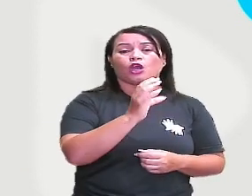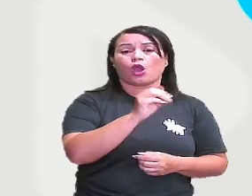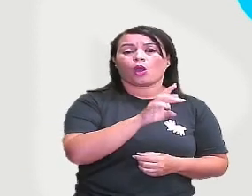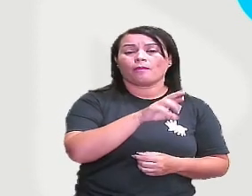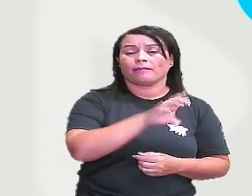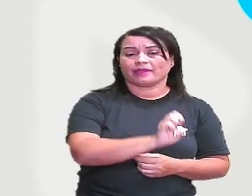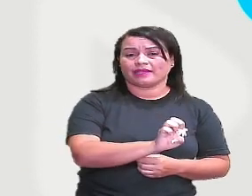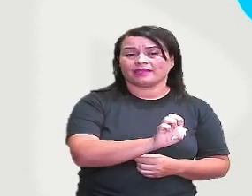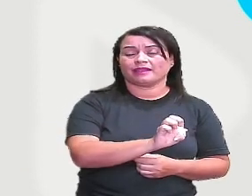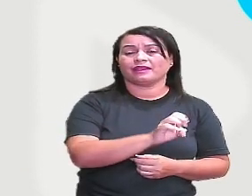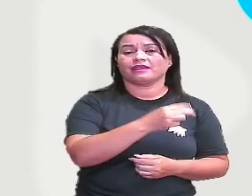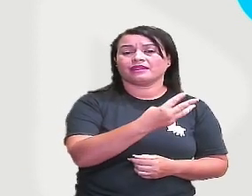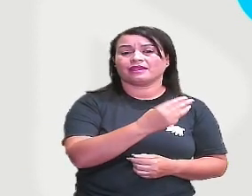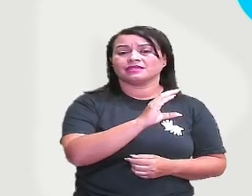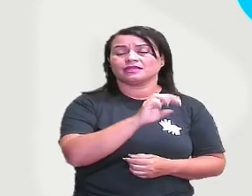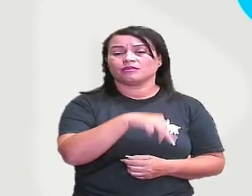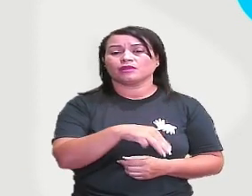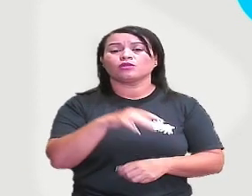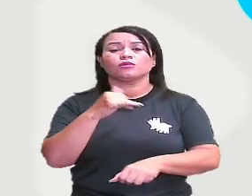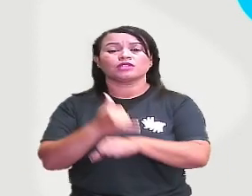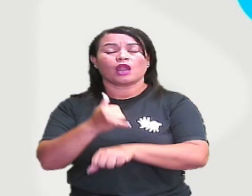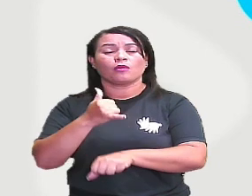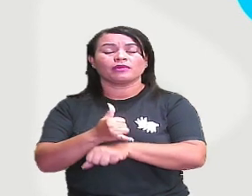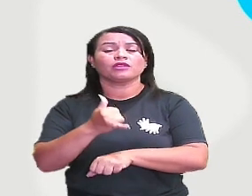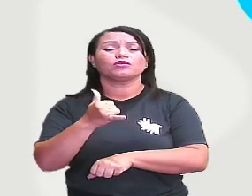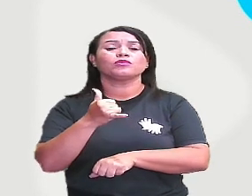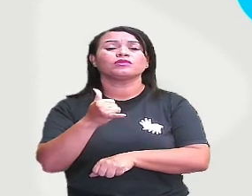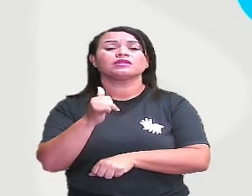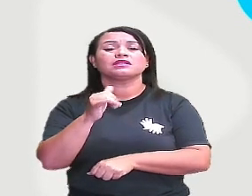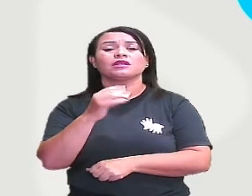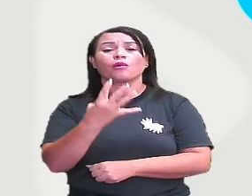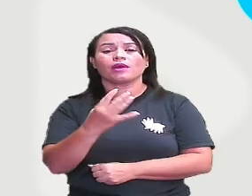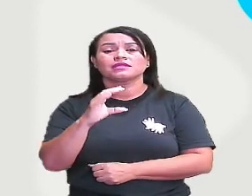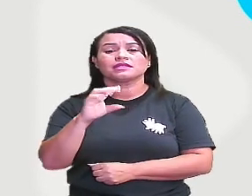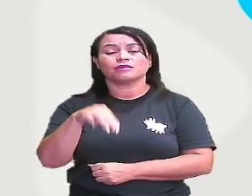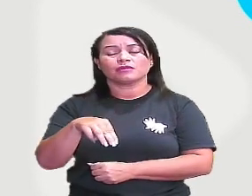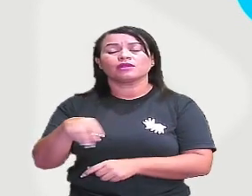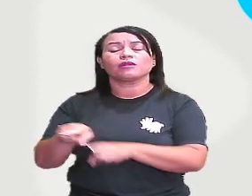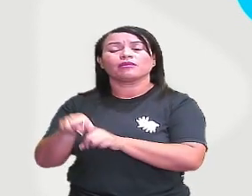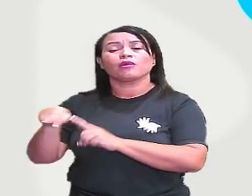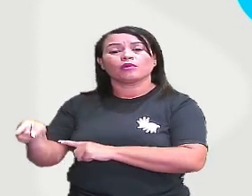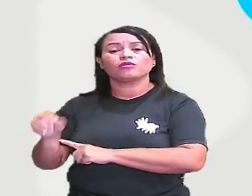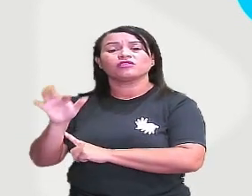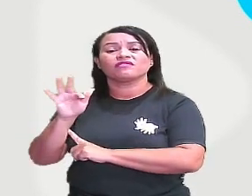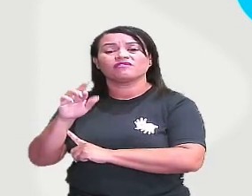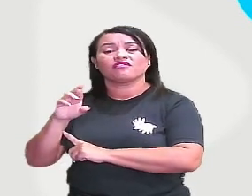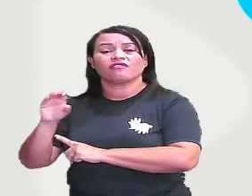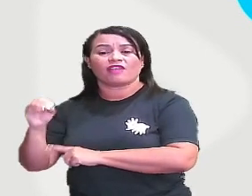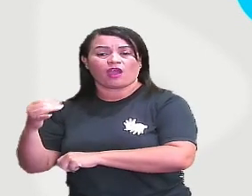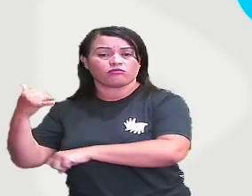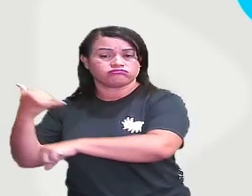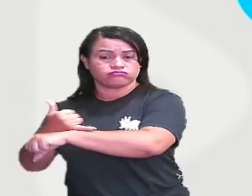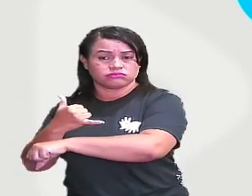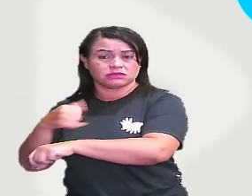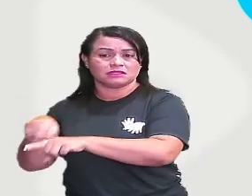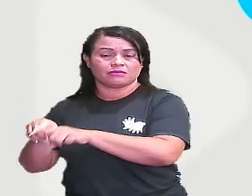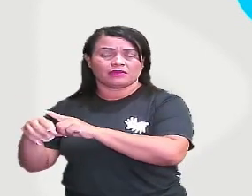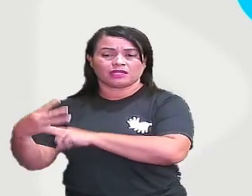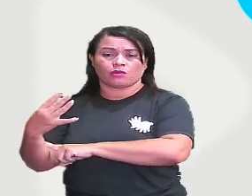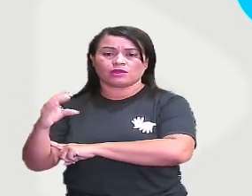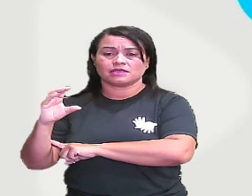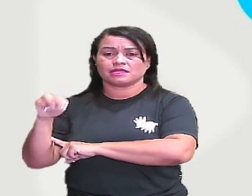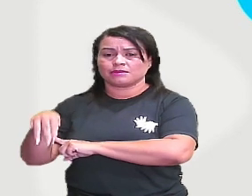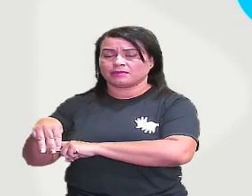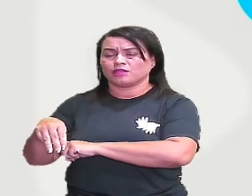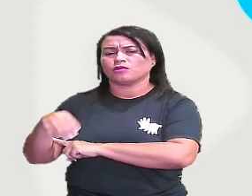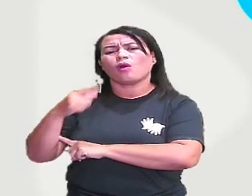de alumínio de 4 centímetros e um de ferro com 5 centímetros de aresta. Lembram disso? Ok. Será